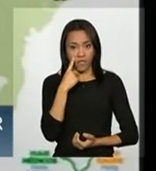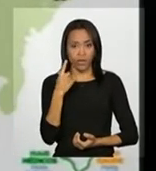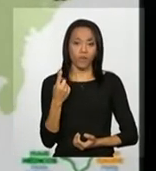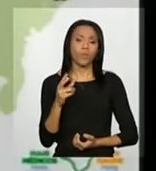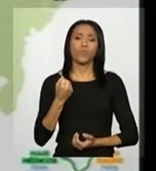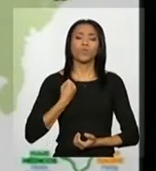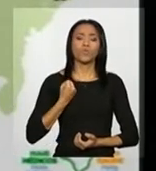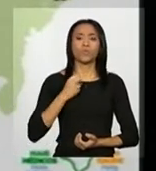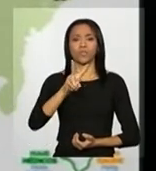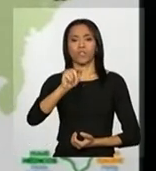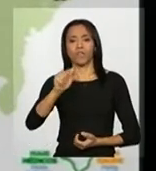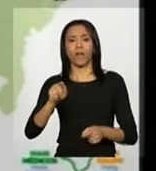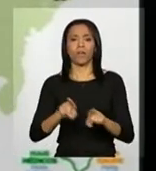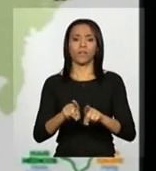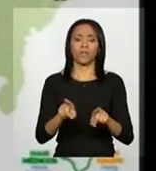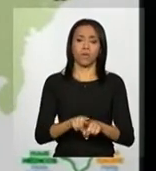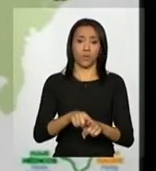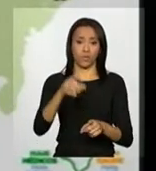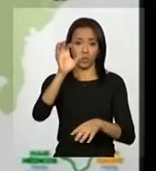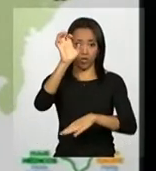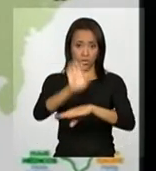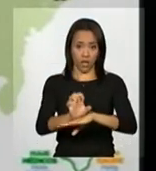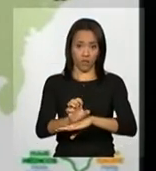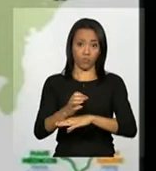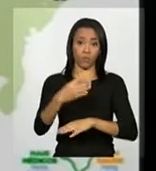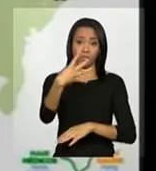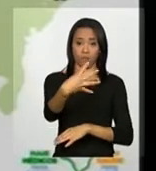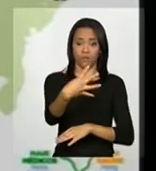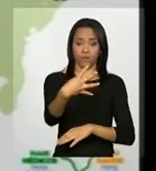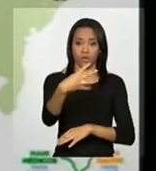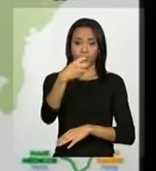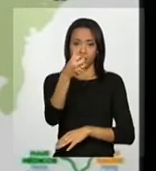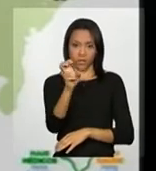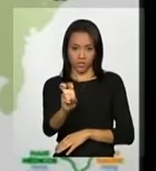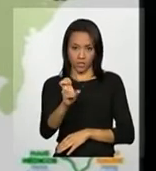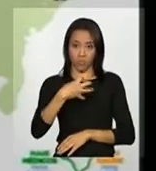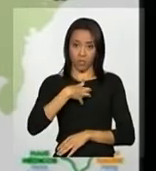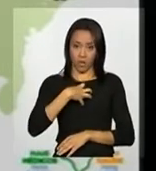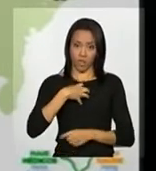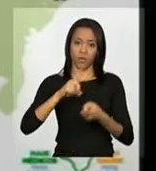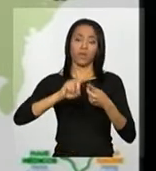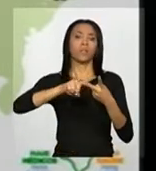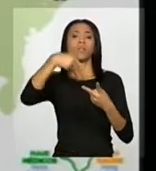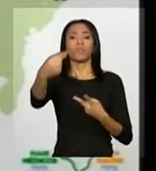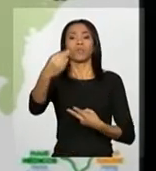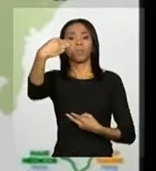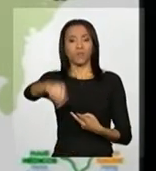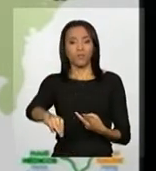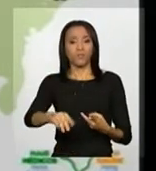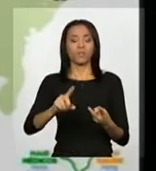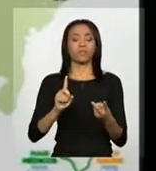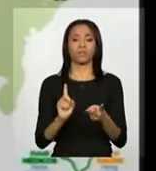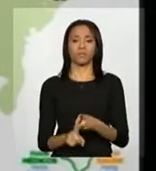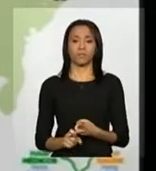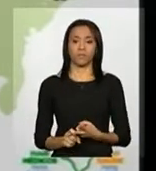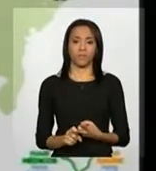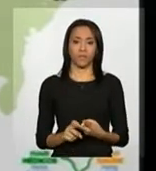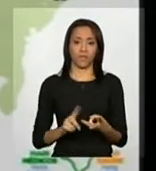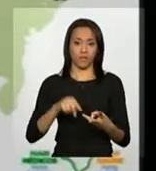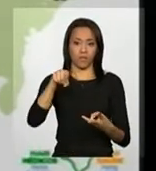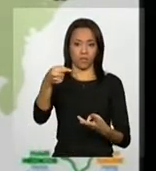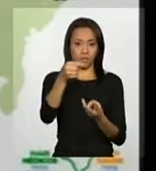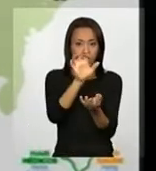número de vagas e e município do estado da Bahia com 45 depois vem o estado do Maranhão o estado eh de